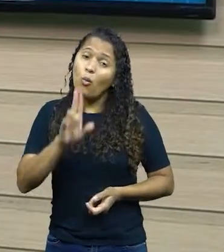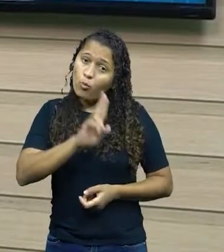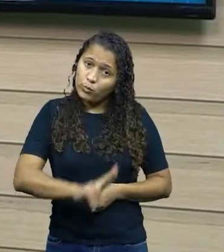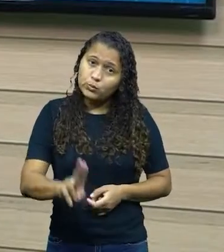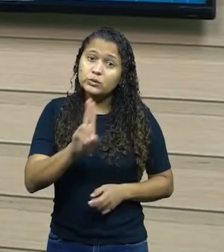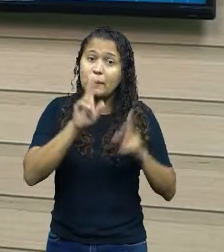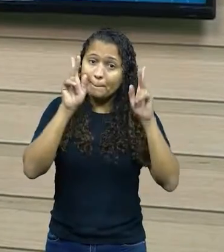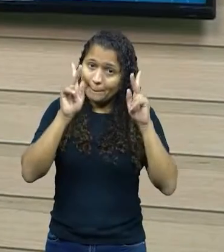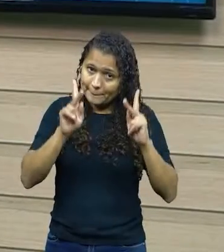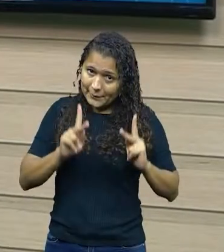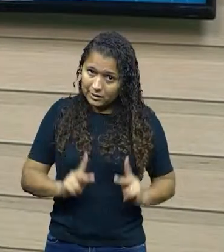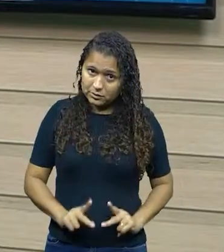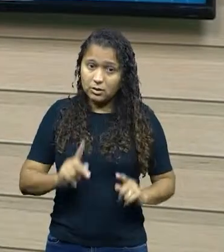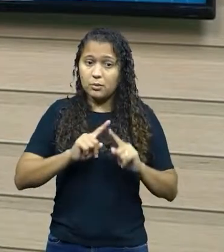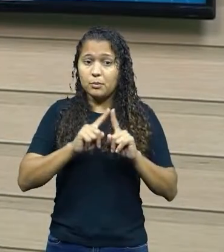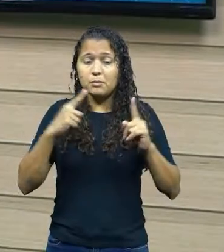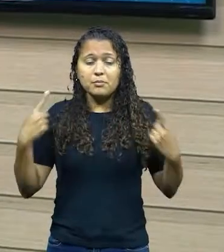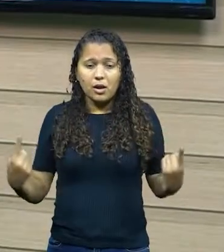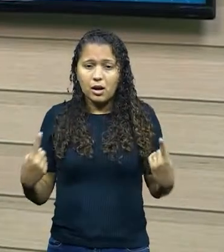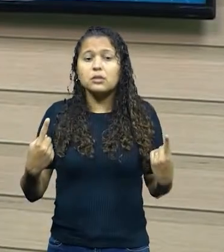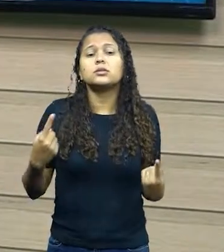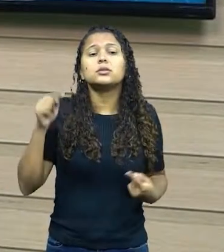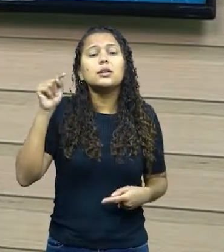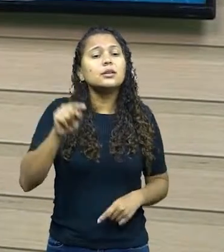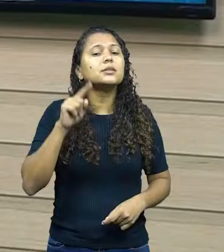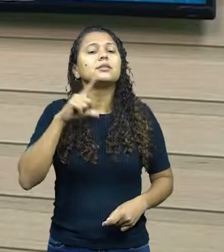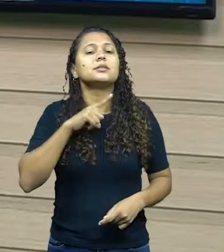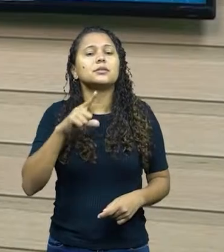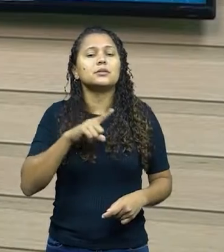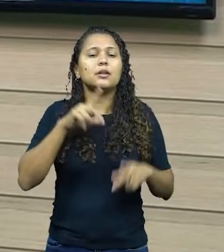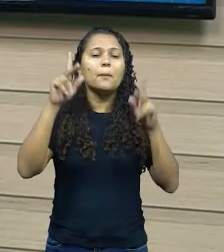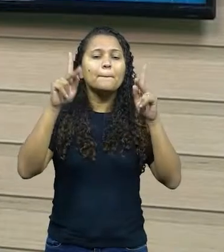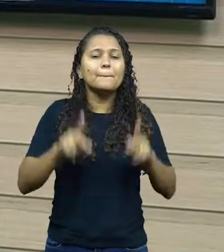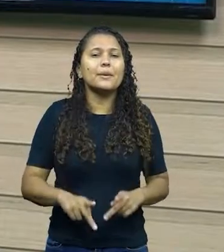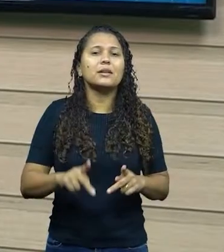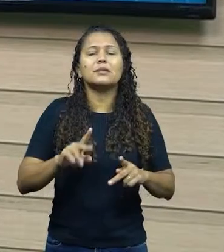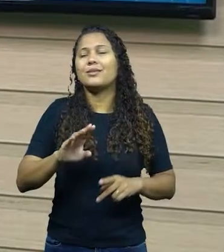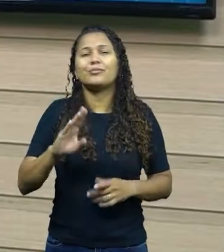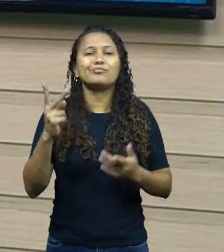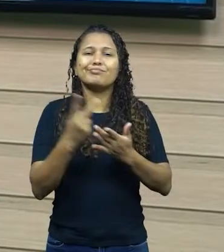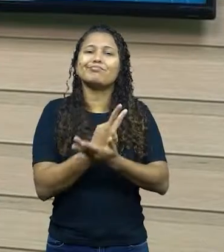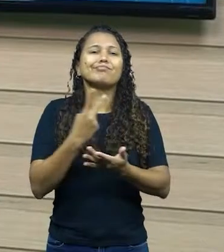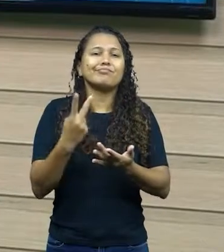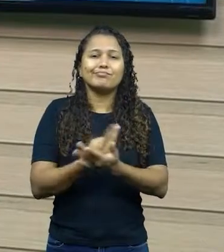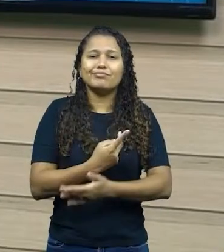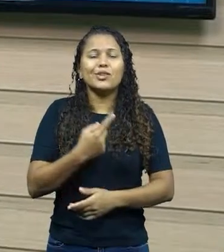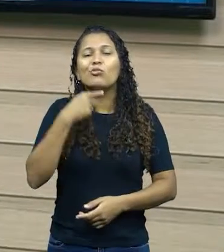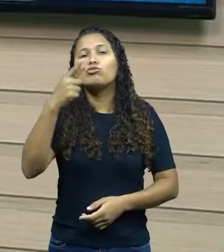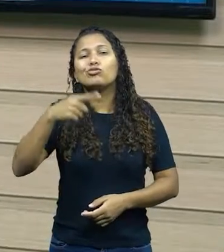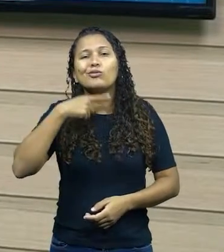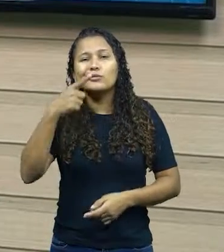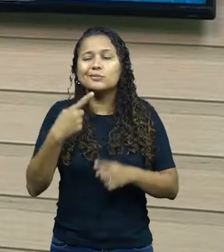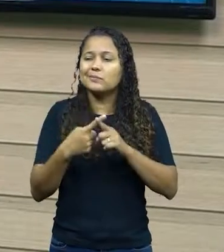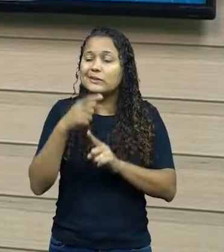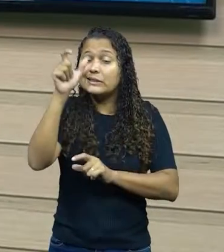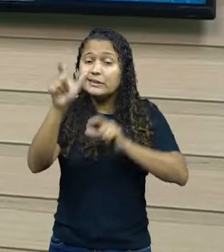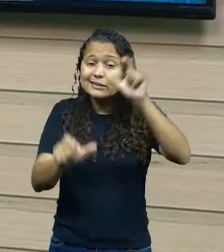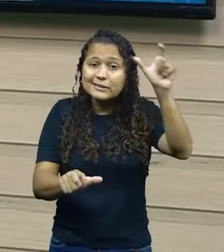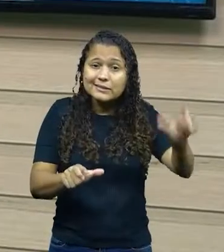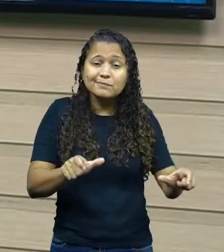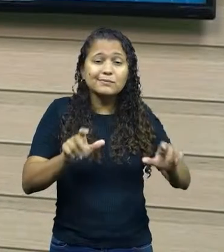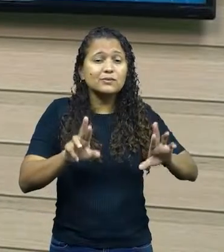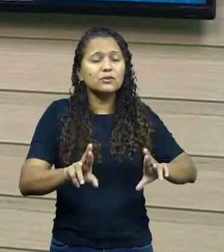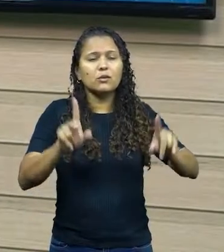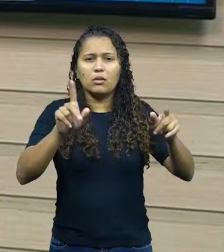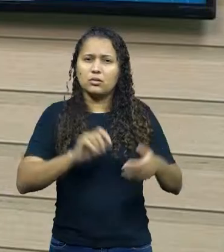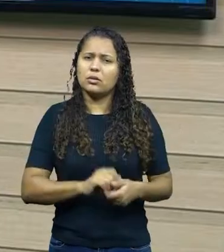como um padrão, mas ele, nesse caso, ele é um padrão falho, porque cada pessoa tem uma medida diferente.